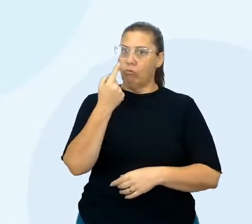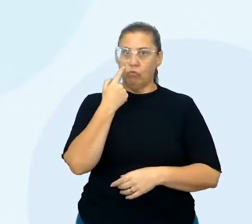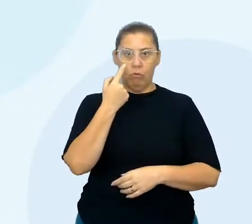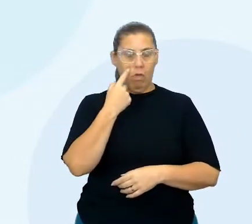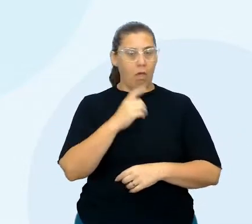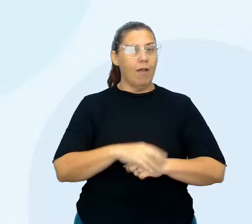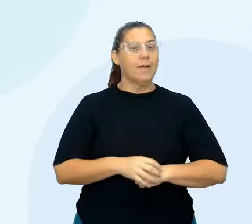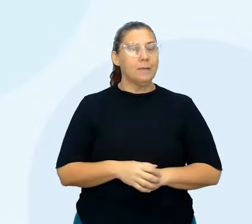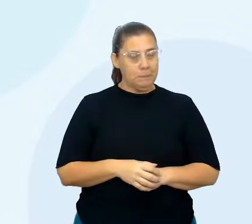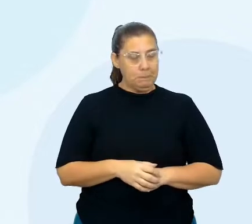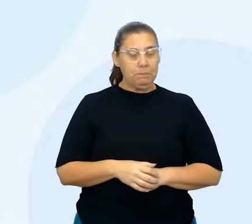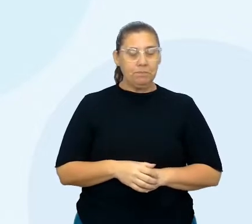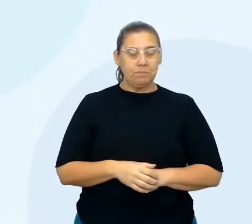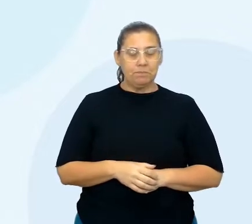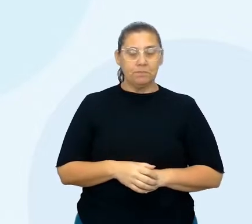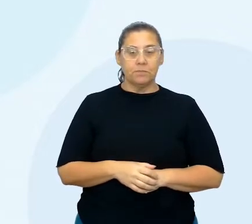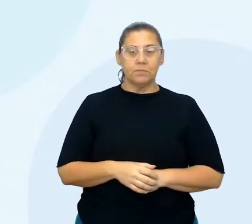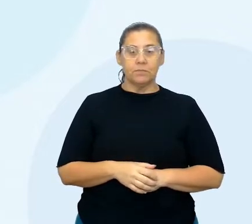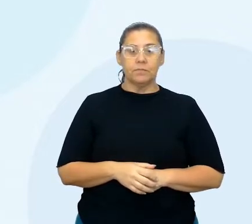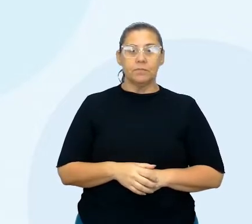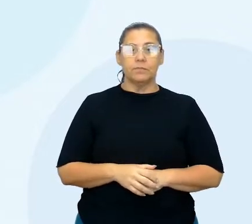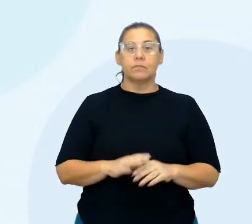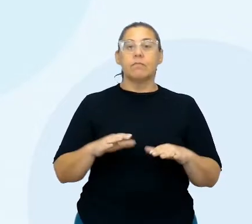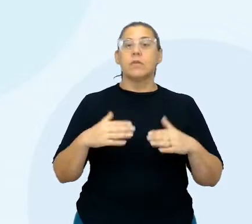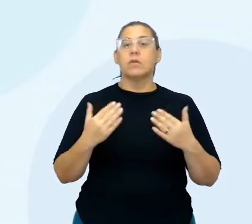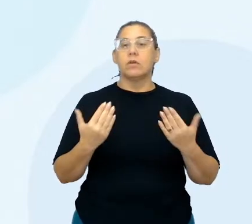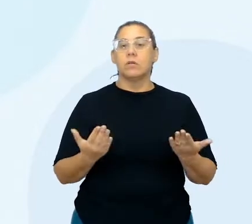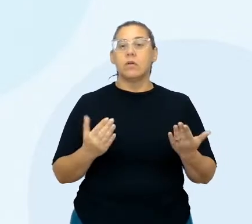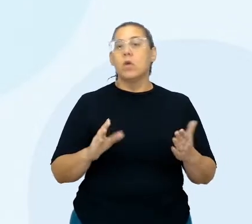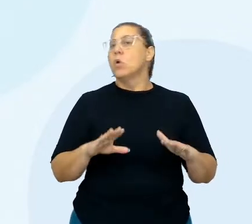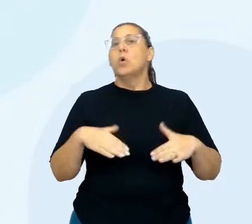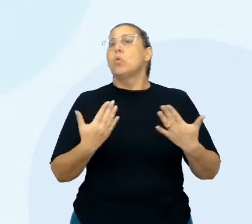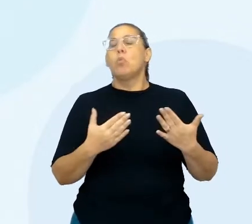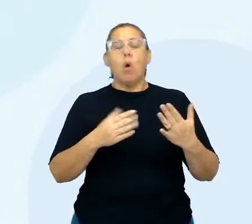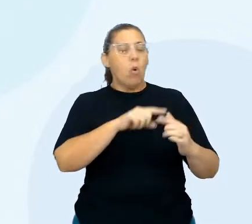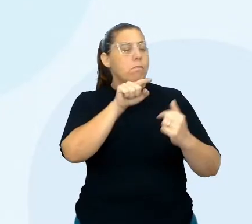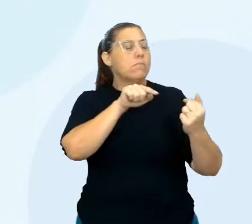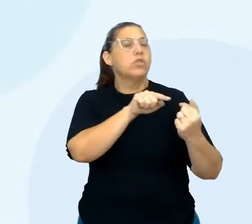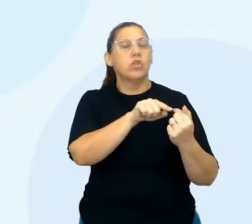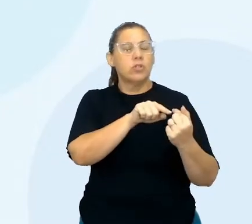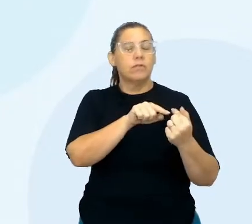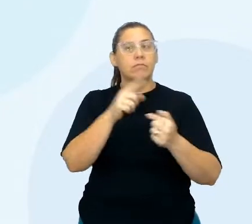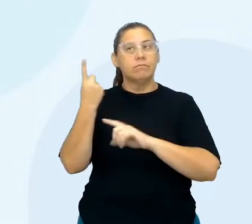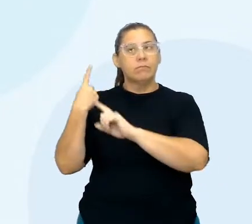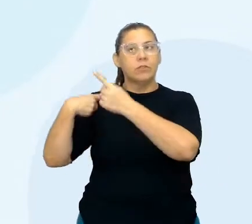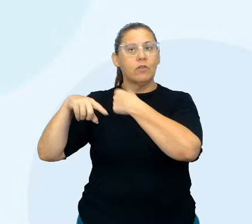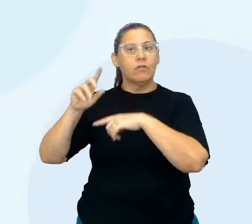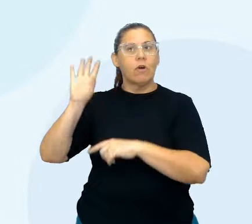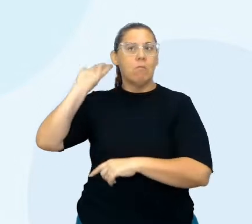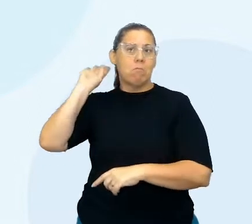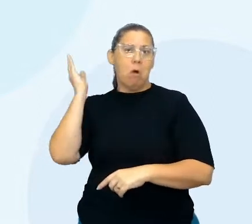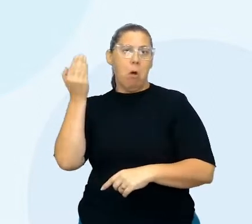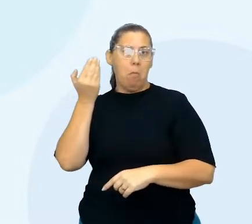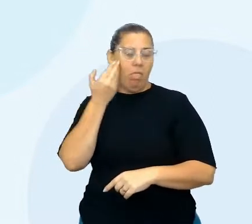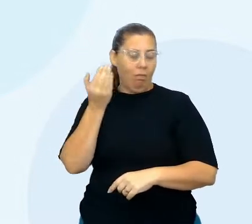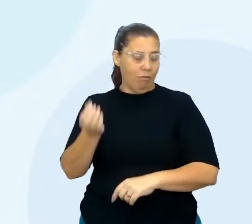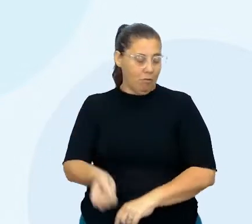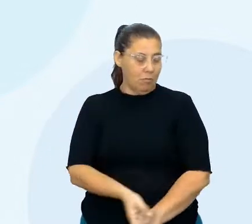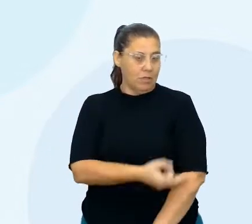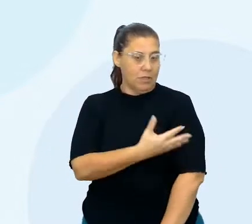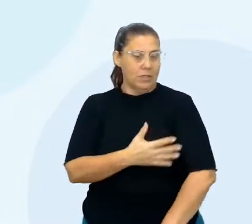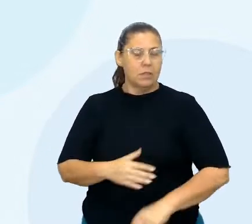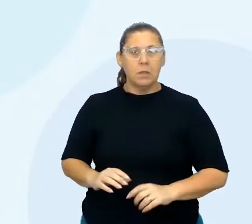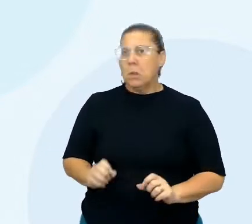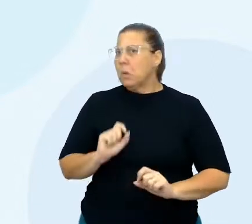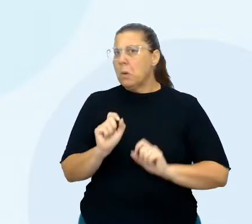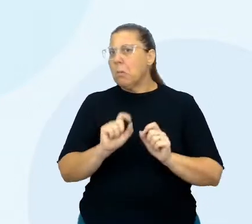momento, né, desse nosso semestre, tá certo, gente? E qual é o nosso objetivo? Desenvolver as competências socioemocionais. Júlia, quais